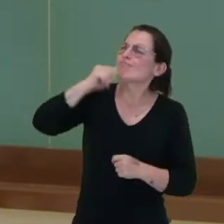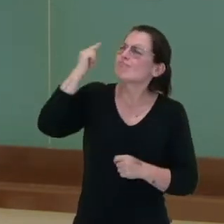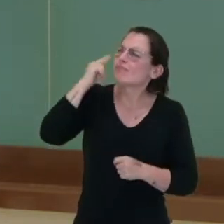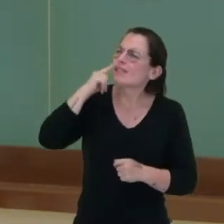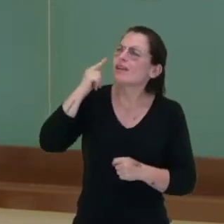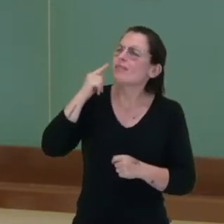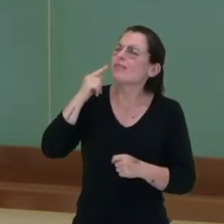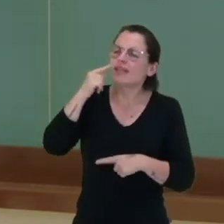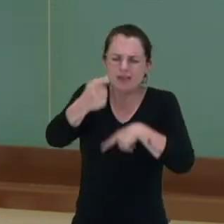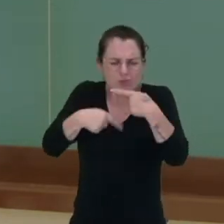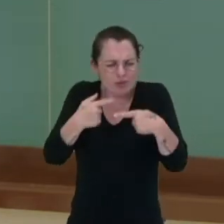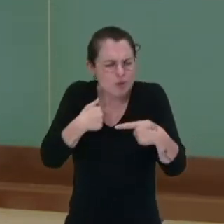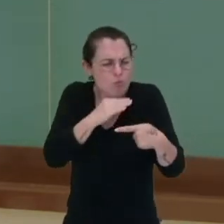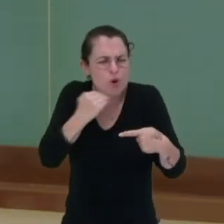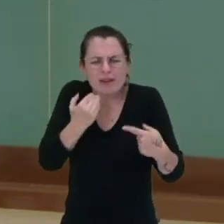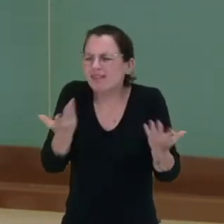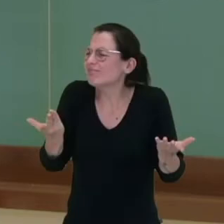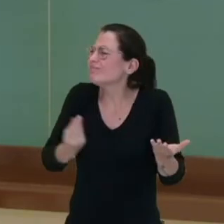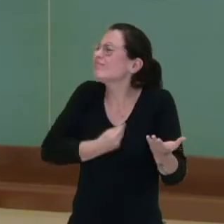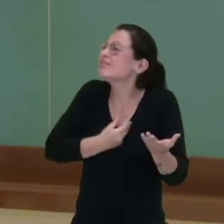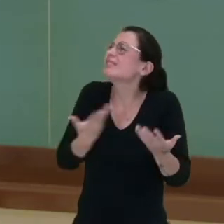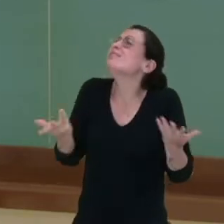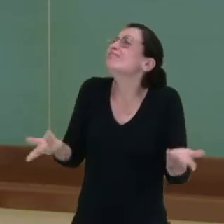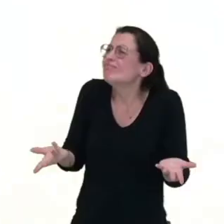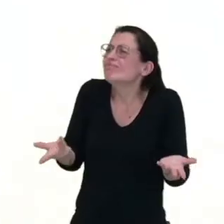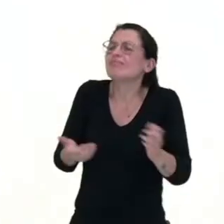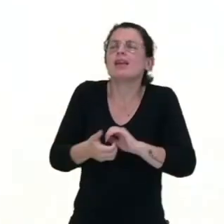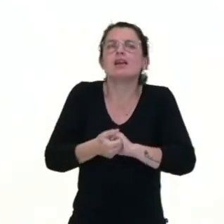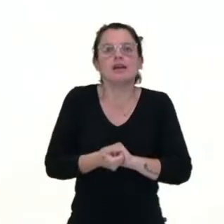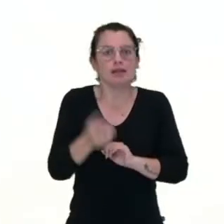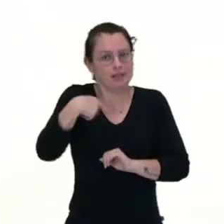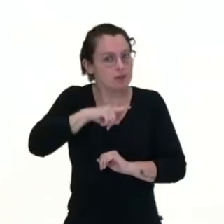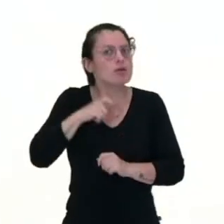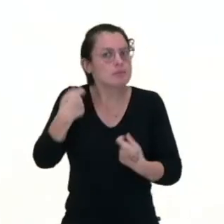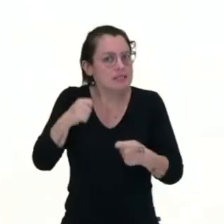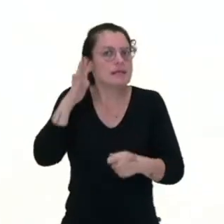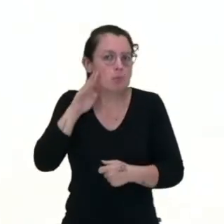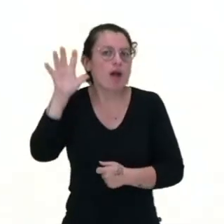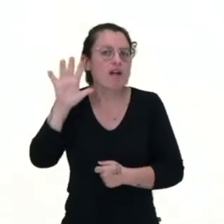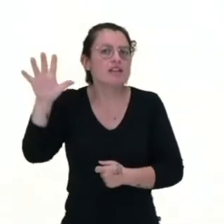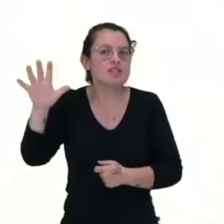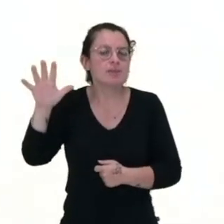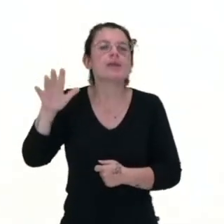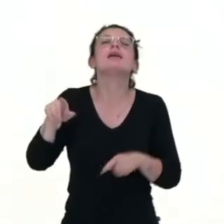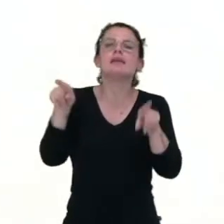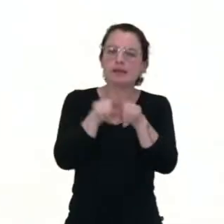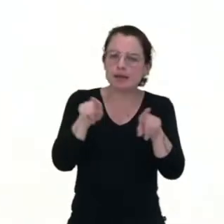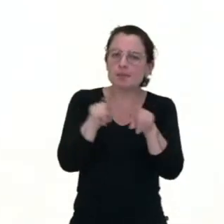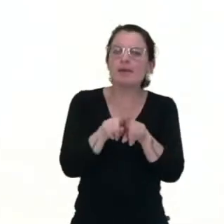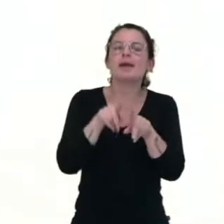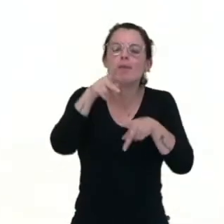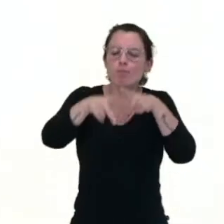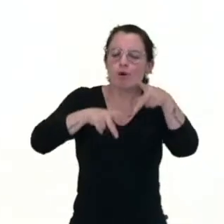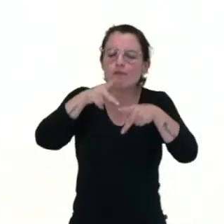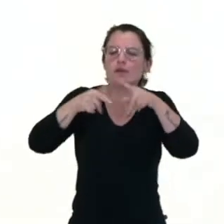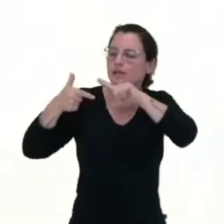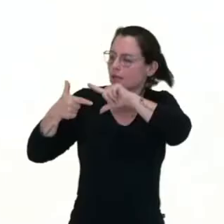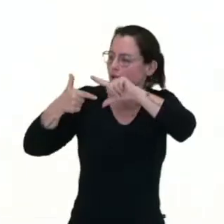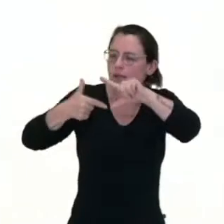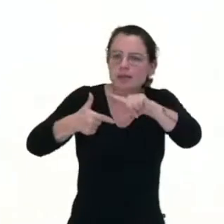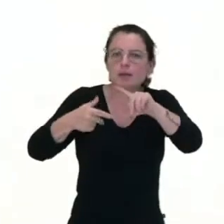Então, a gente tem várias reflexões sobre isso, né? Um outro povo que eu trago aqui, né, são os povos de